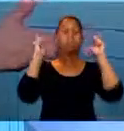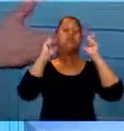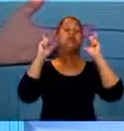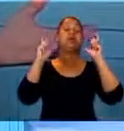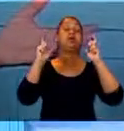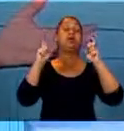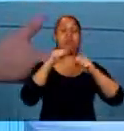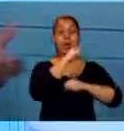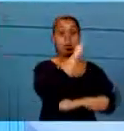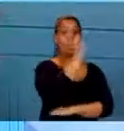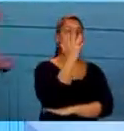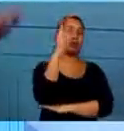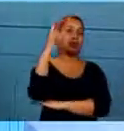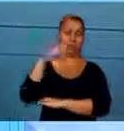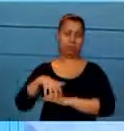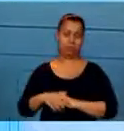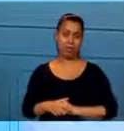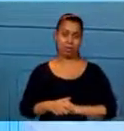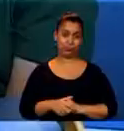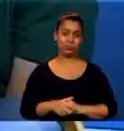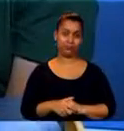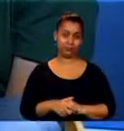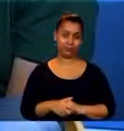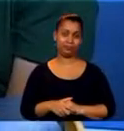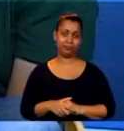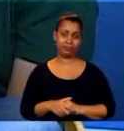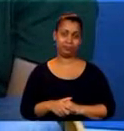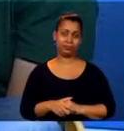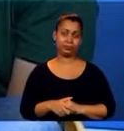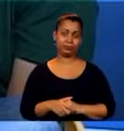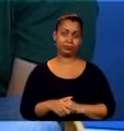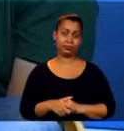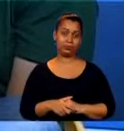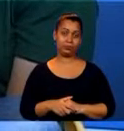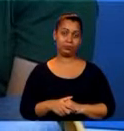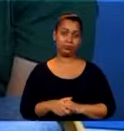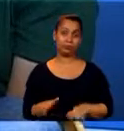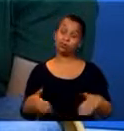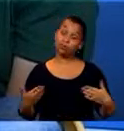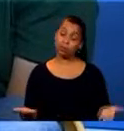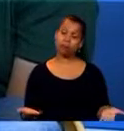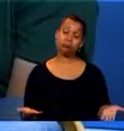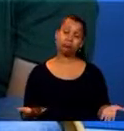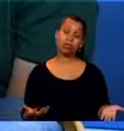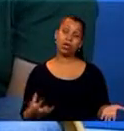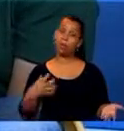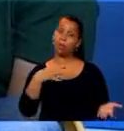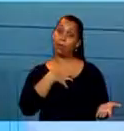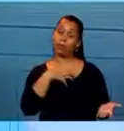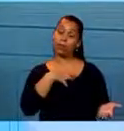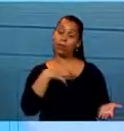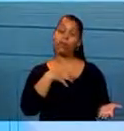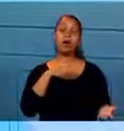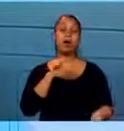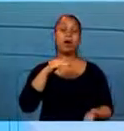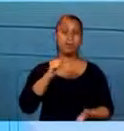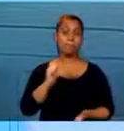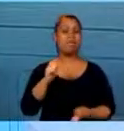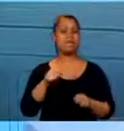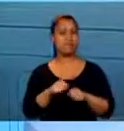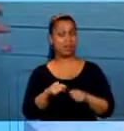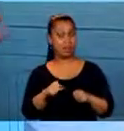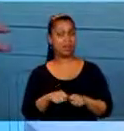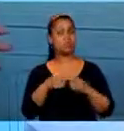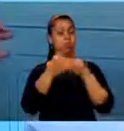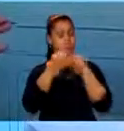para o meio ambiente. Nós dependemos dele. Né? É o papel que a AMA tem